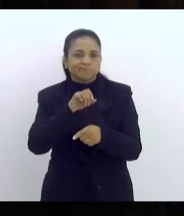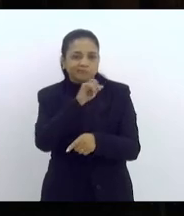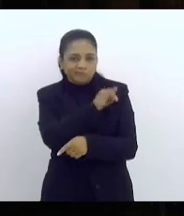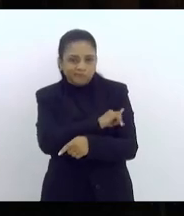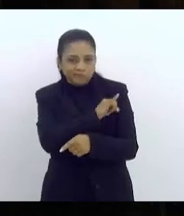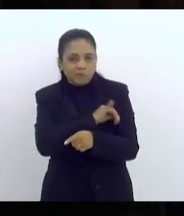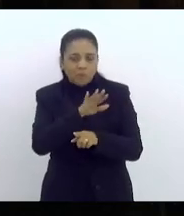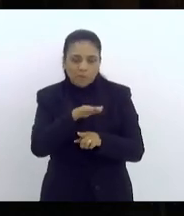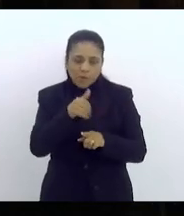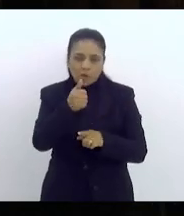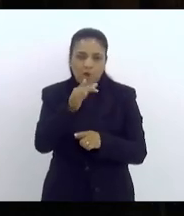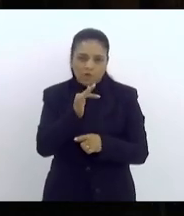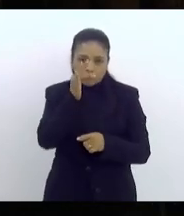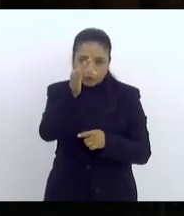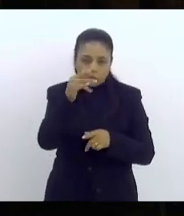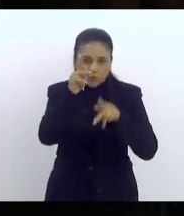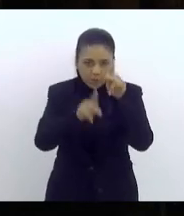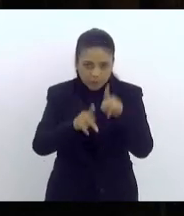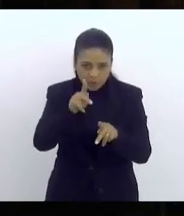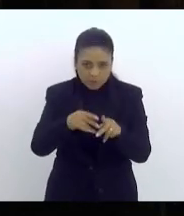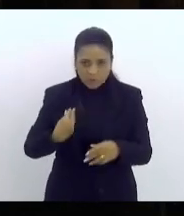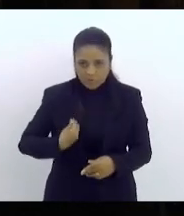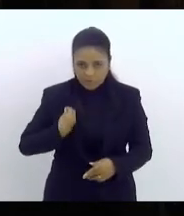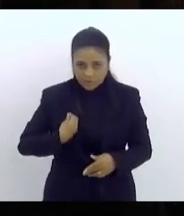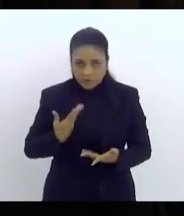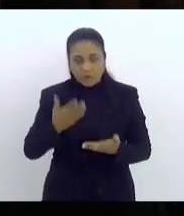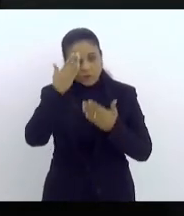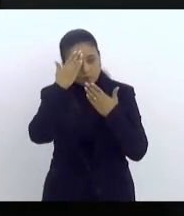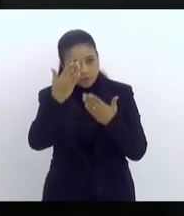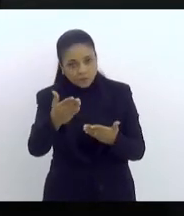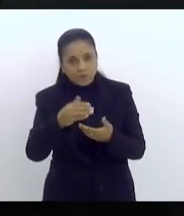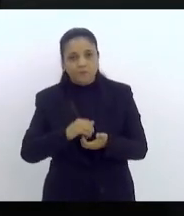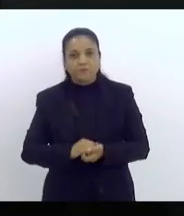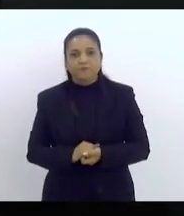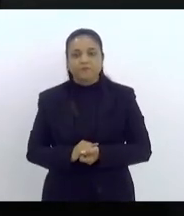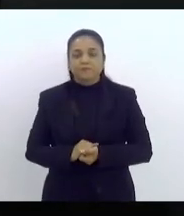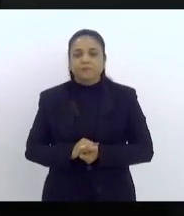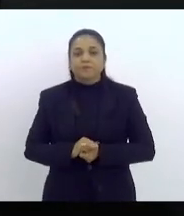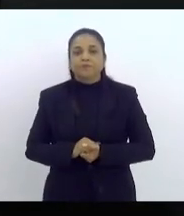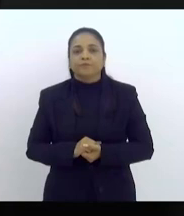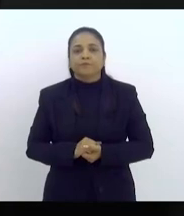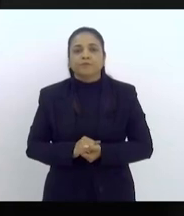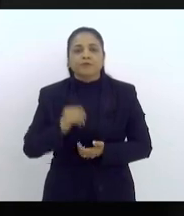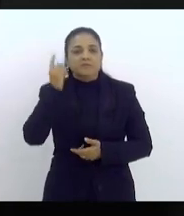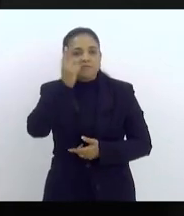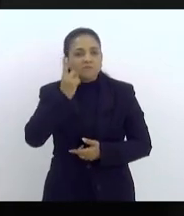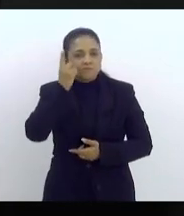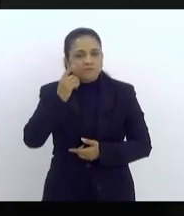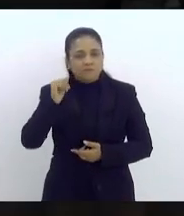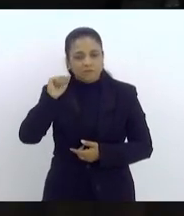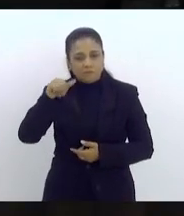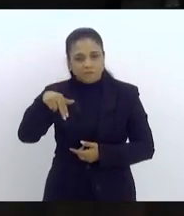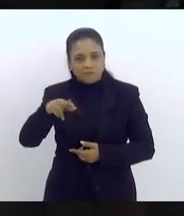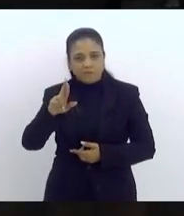vão melhorar a vida da nossa população muito obrigado obrigado deputado Andrezinho